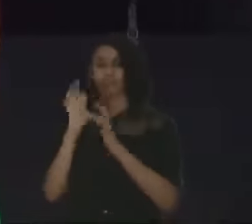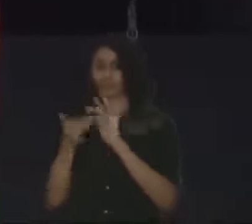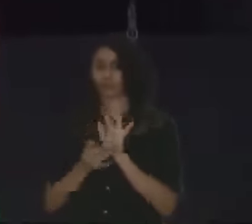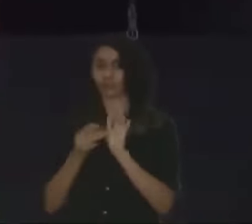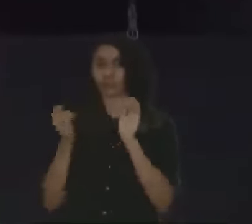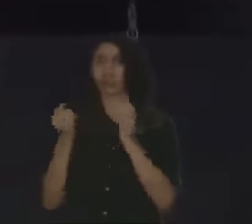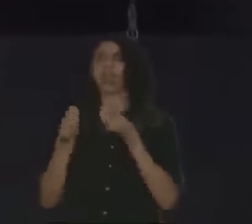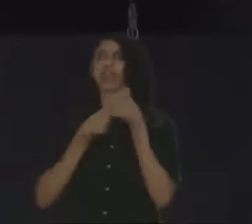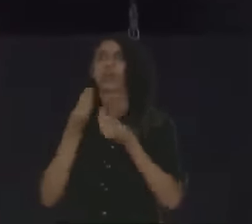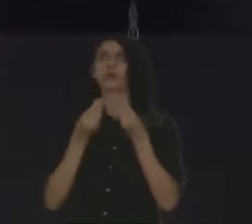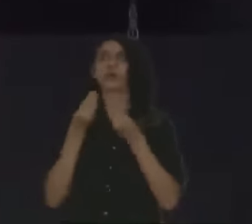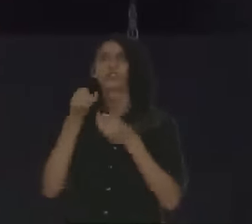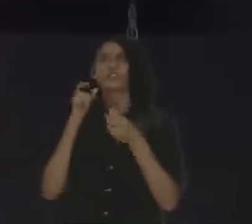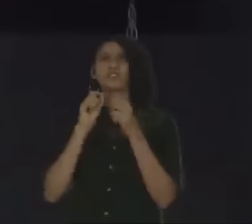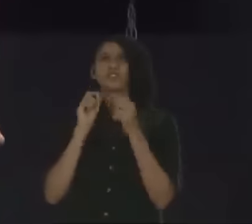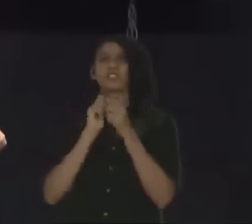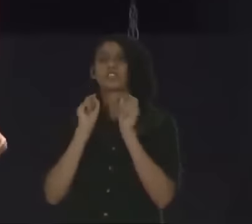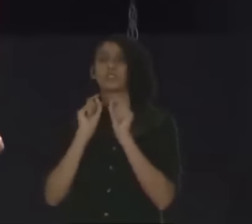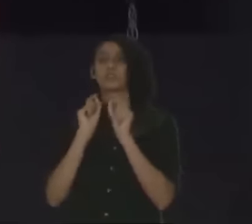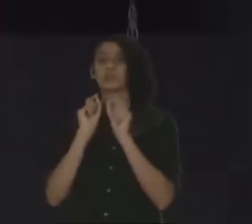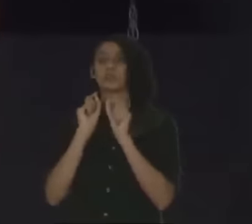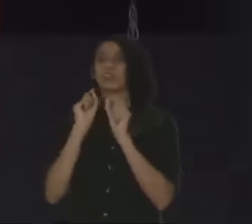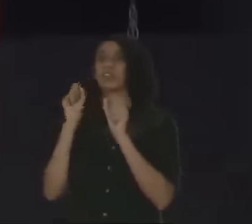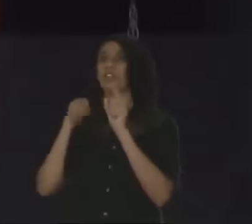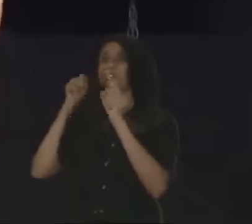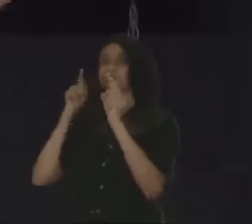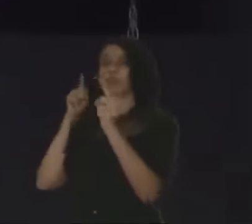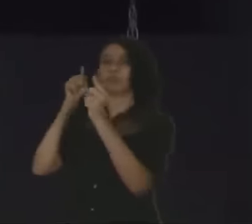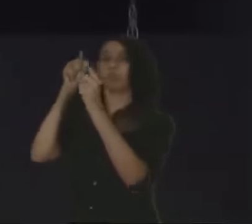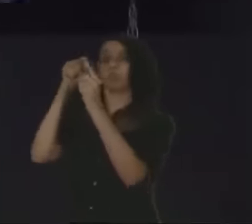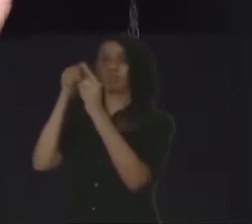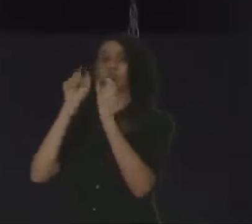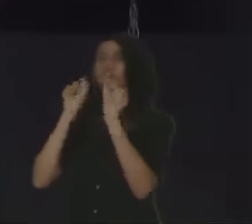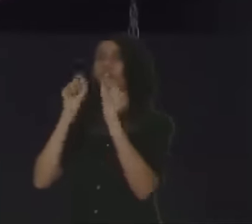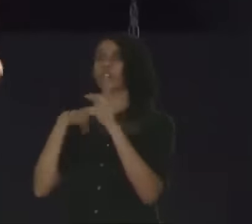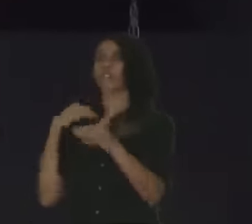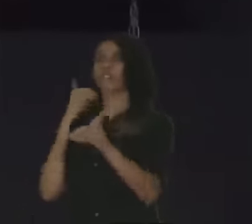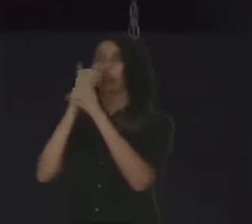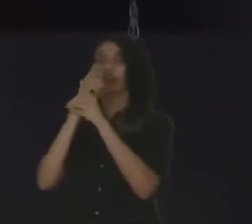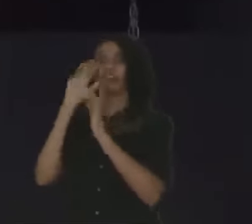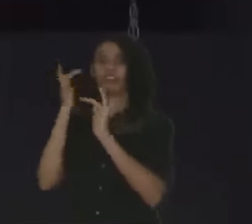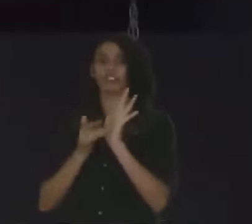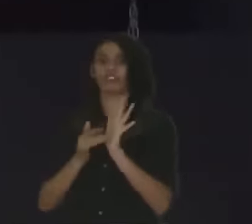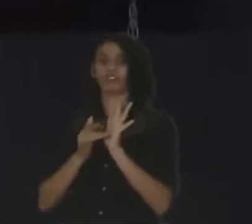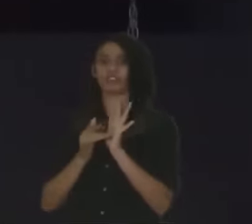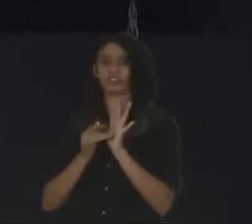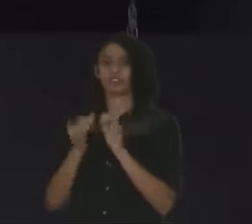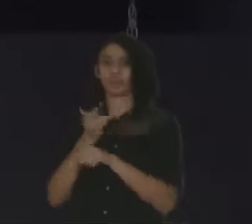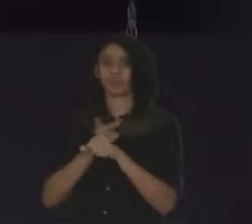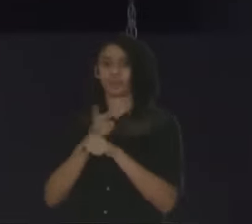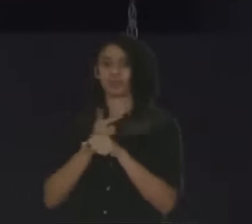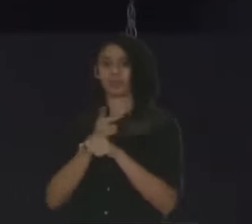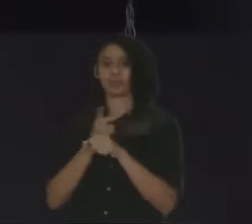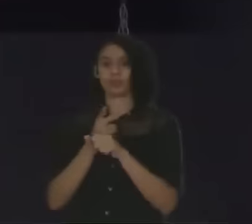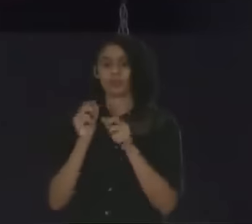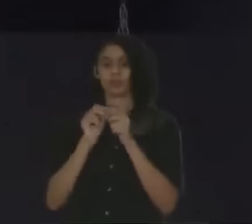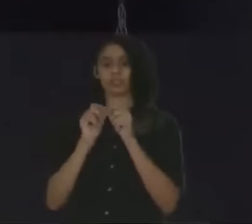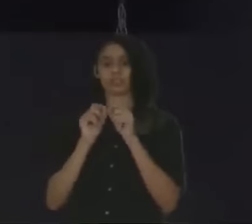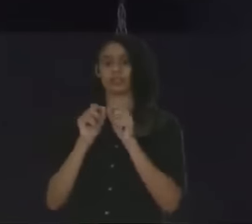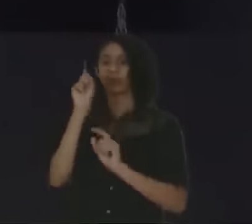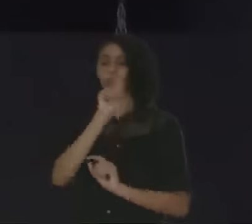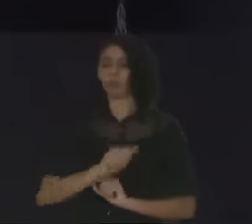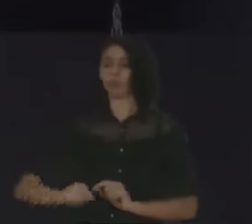pintando um alvo em você você será achado cada dia que você busca mais conhecer Jesus É como se você tivesse fazendo aquelas linhas uma